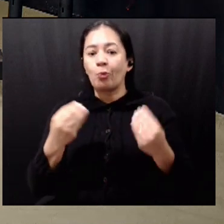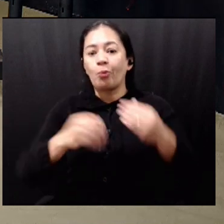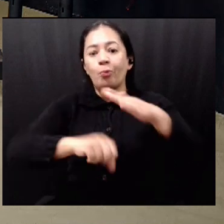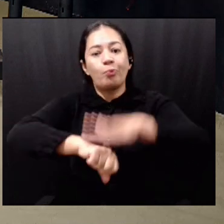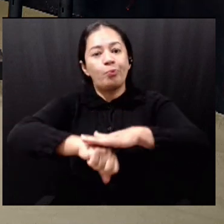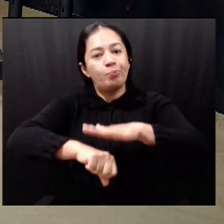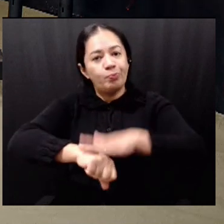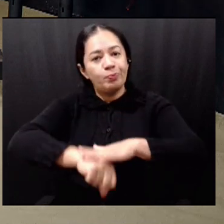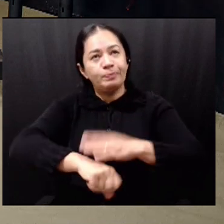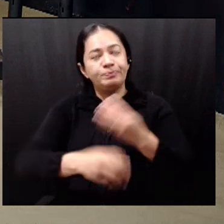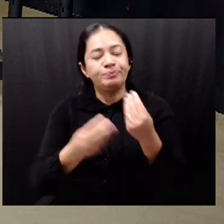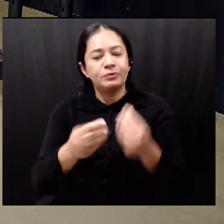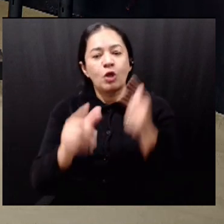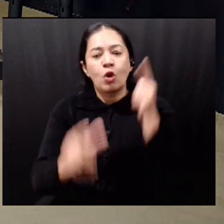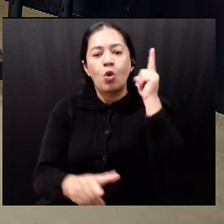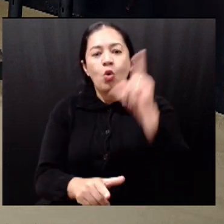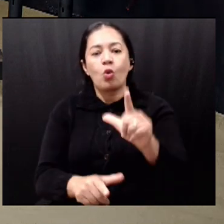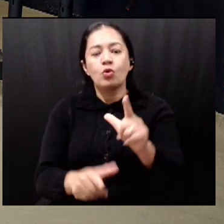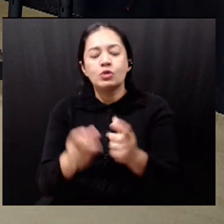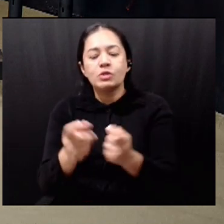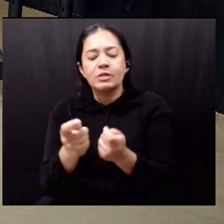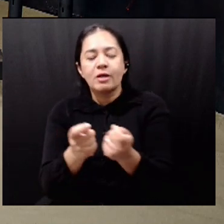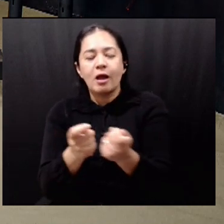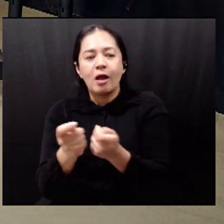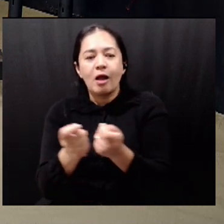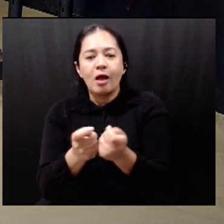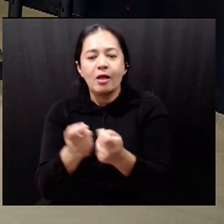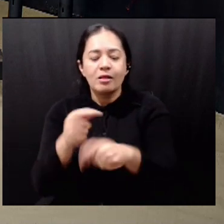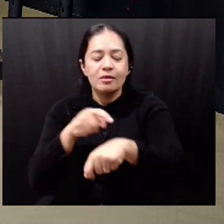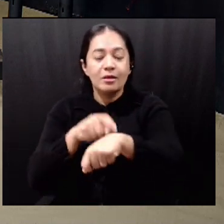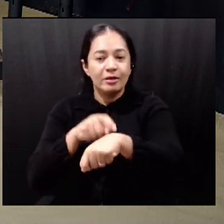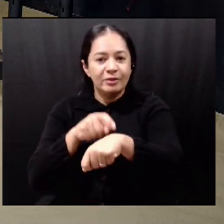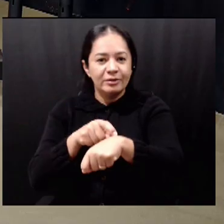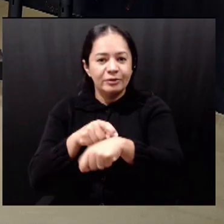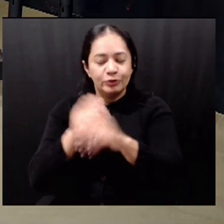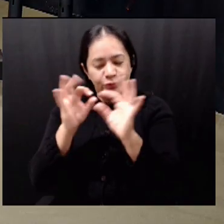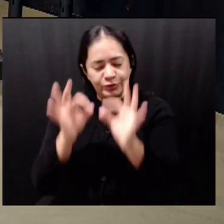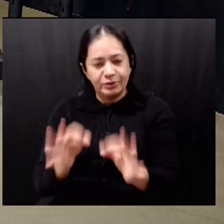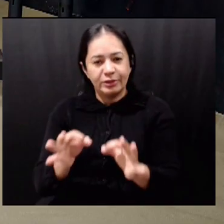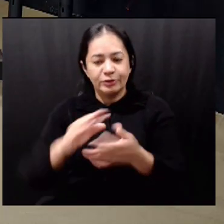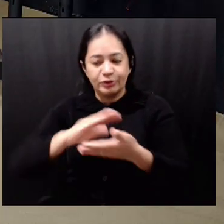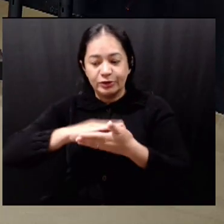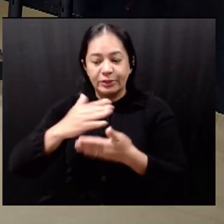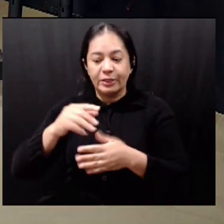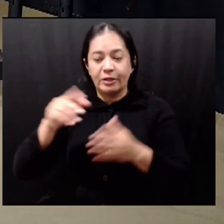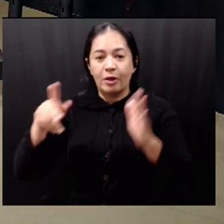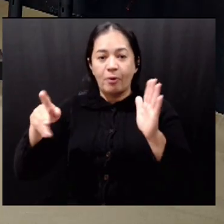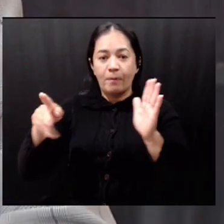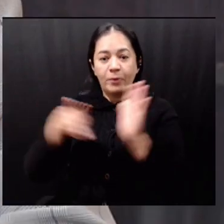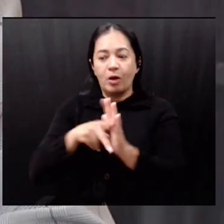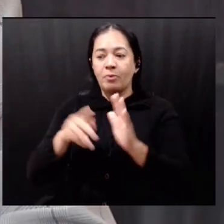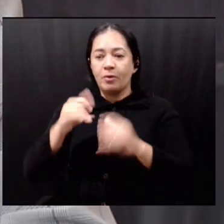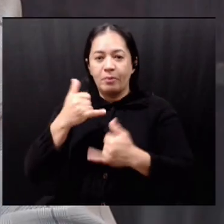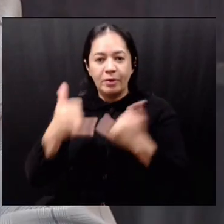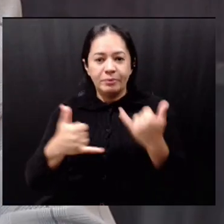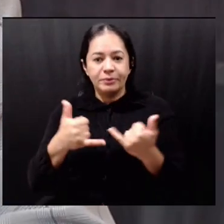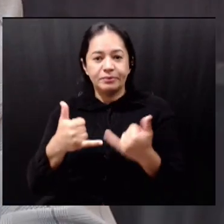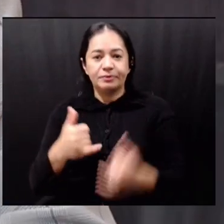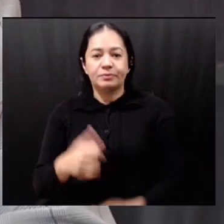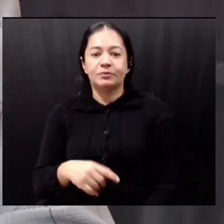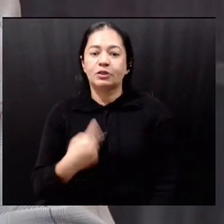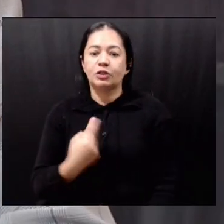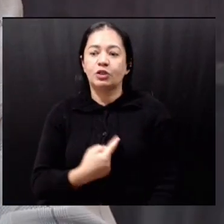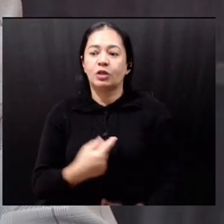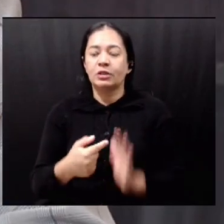conseguir gerir esse tempo, que seria o tempo correto de tela para essa brincadeira nesse momento? A gente tem uma recomendação, né, da